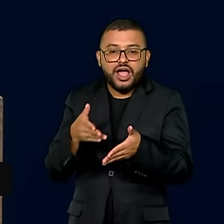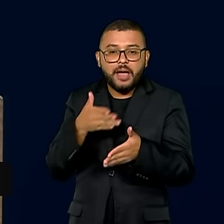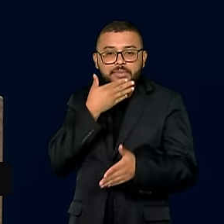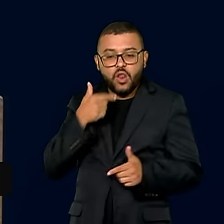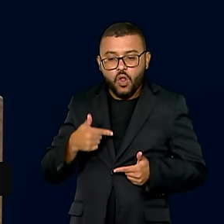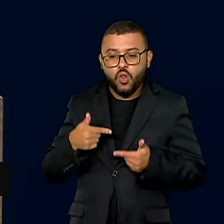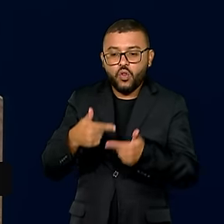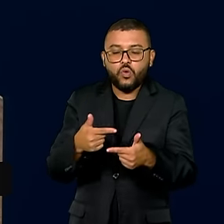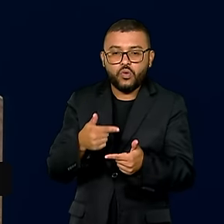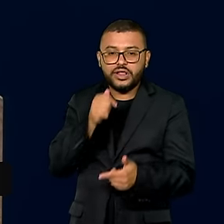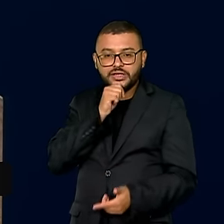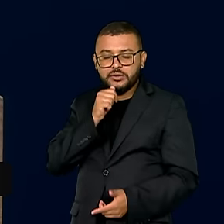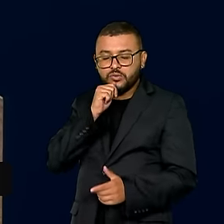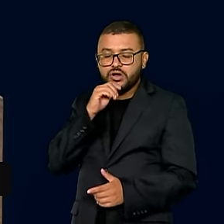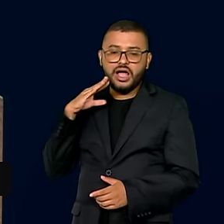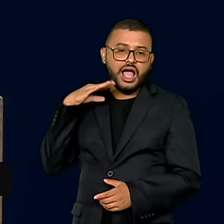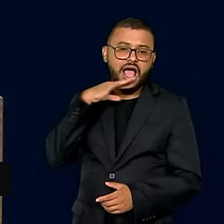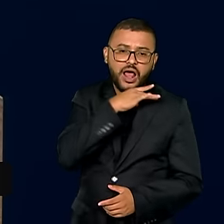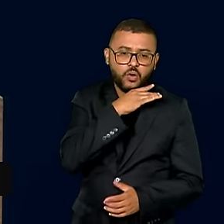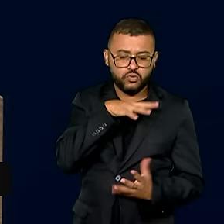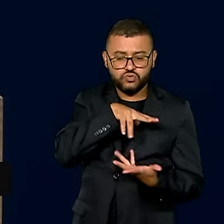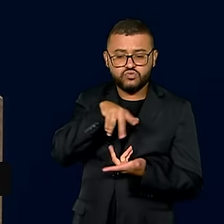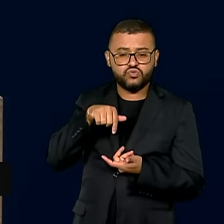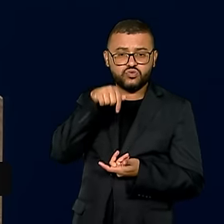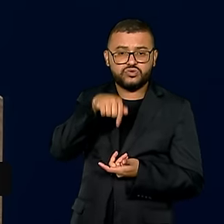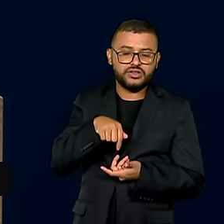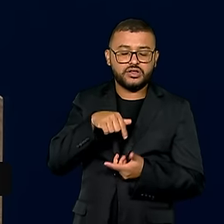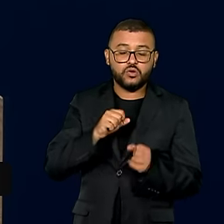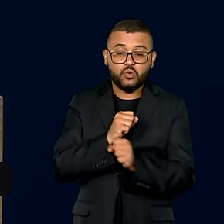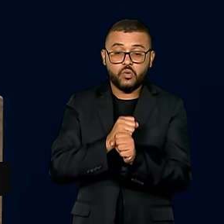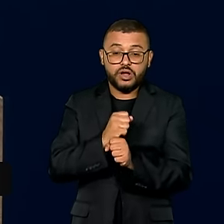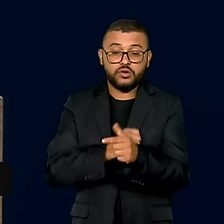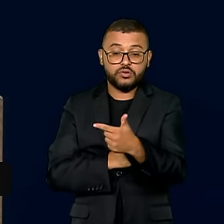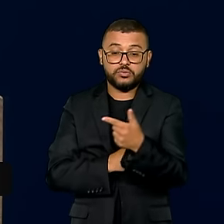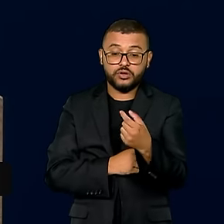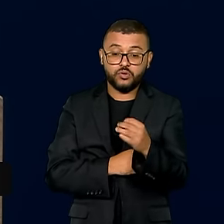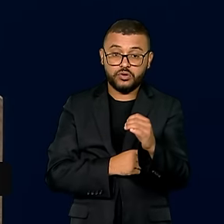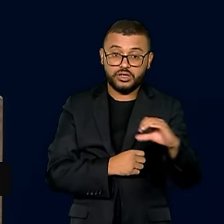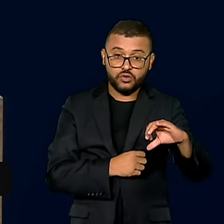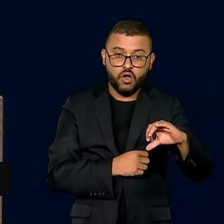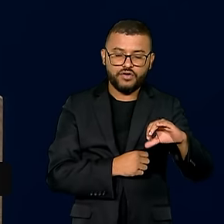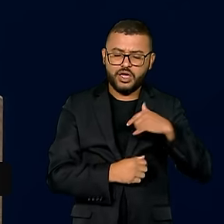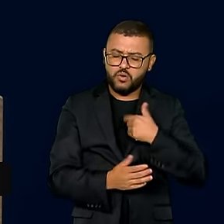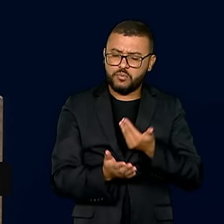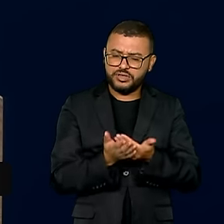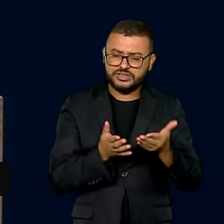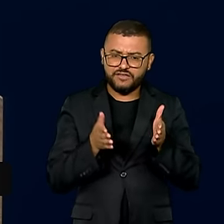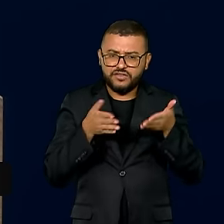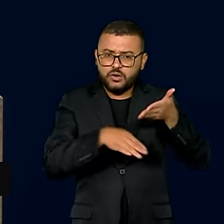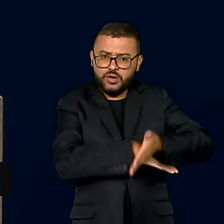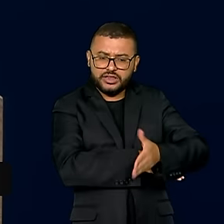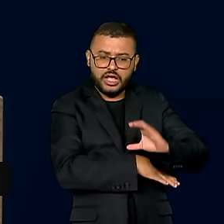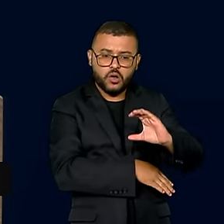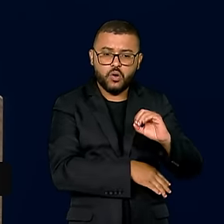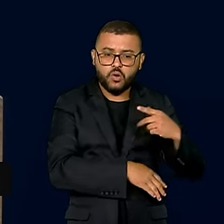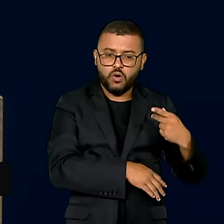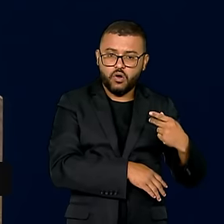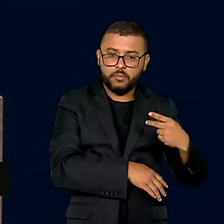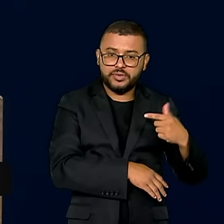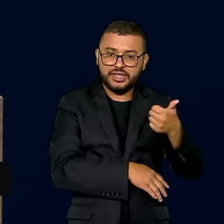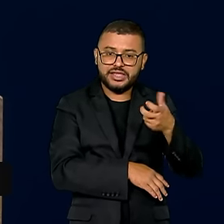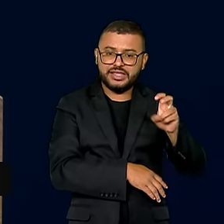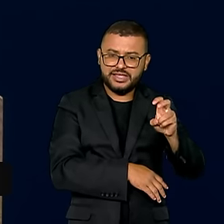luta contra o aquecimento global. Em 2009, quando participei da COP15 em Copenhague,